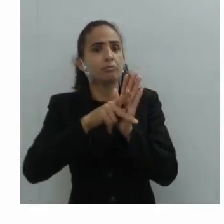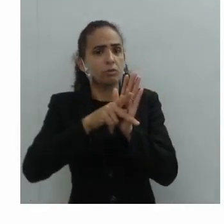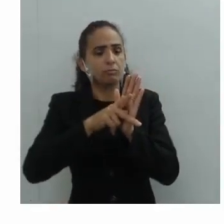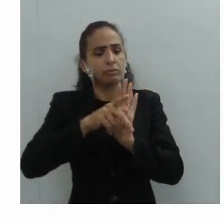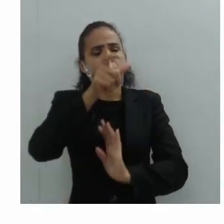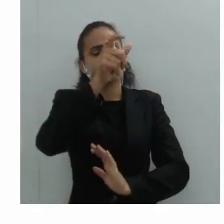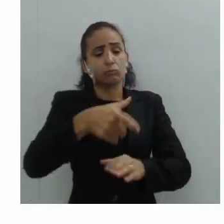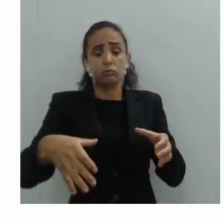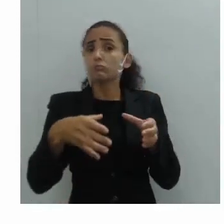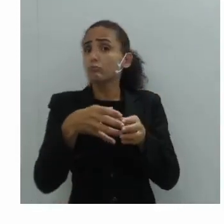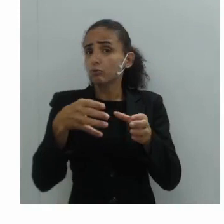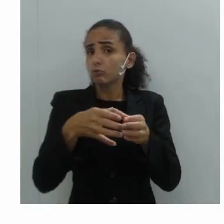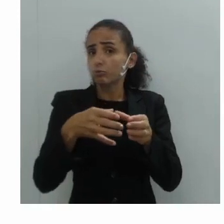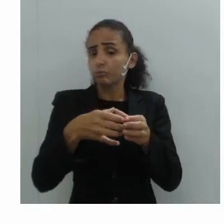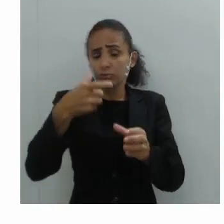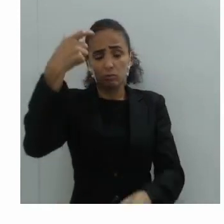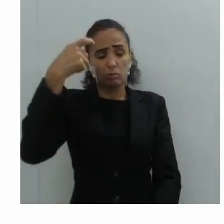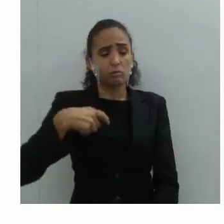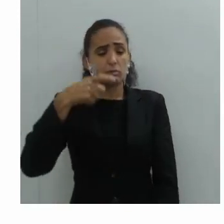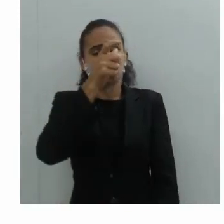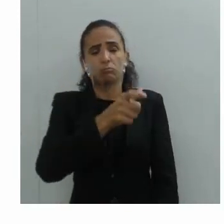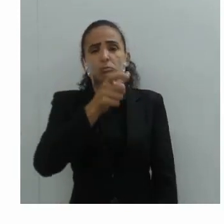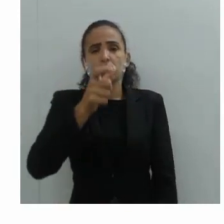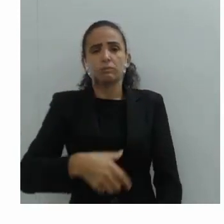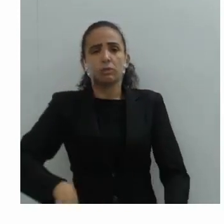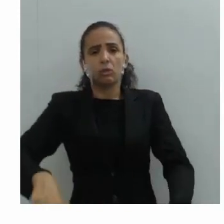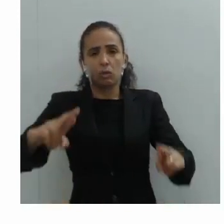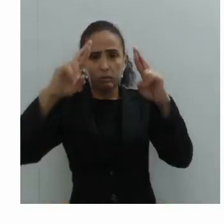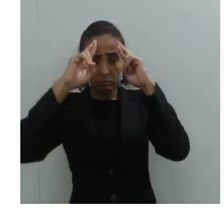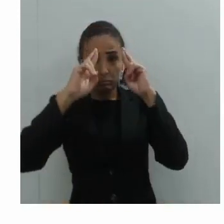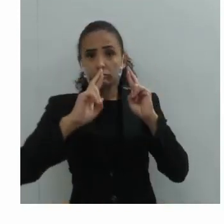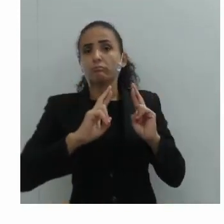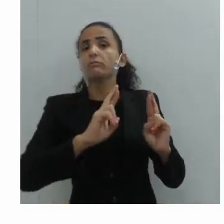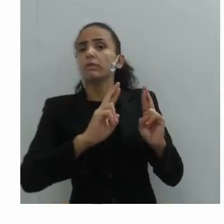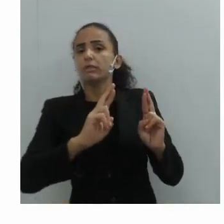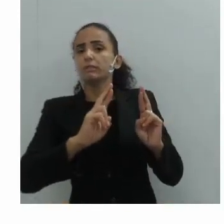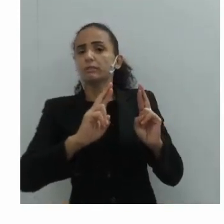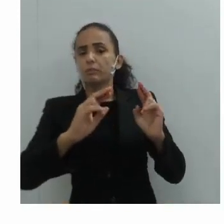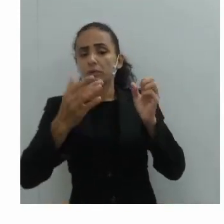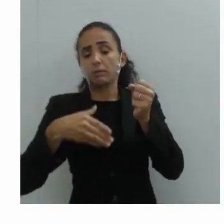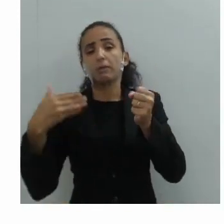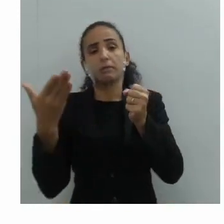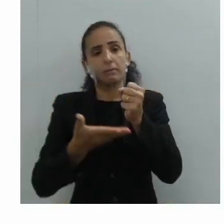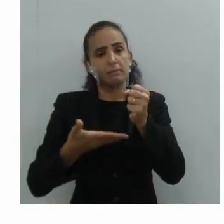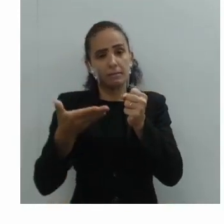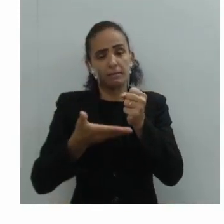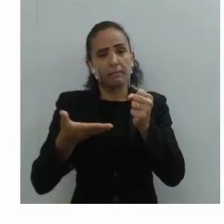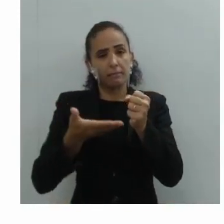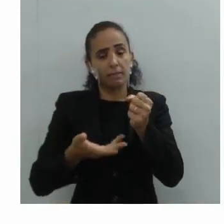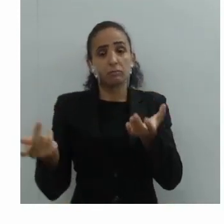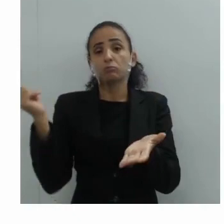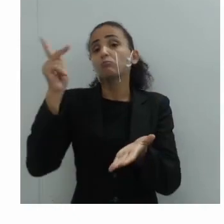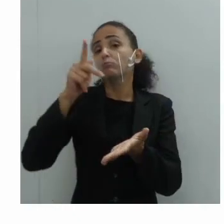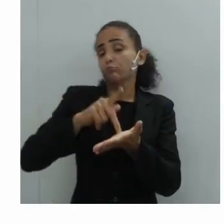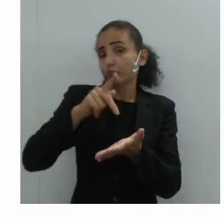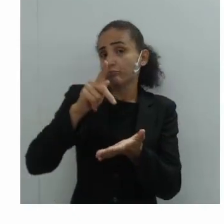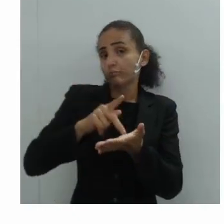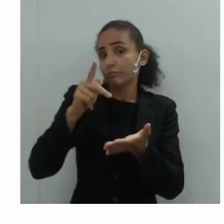ou de um grupo, sempre com respeito e respaldada pela veracidade